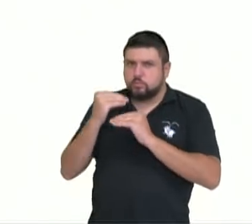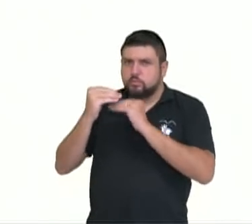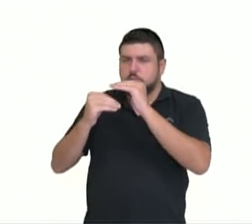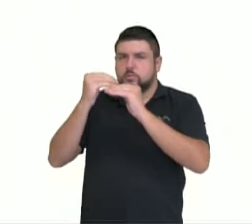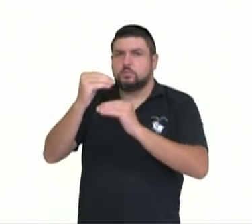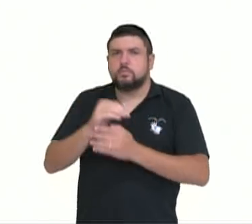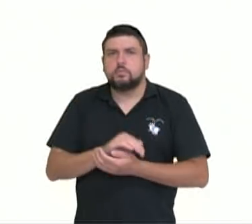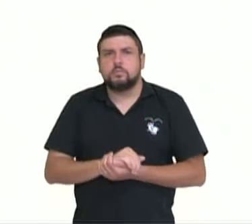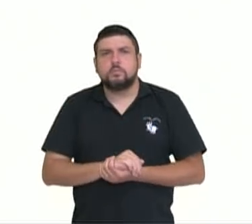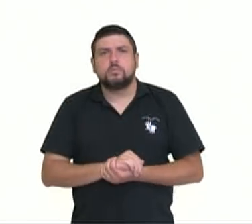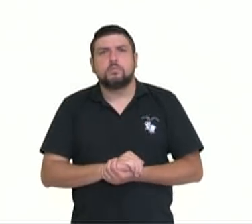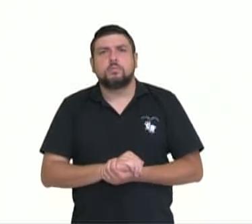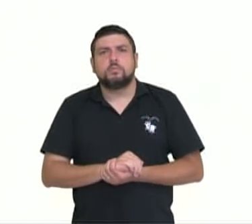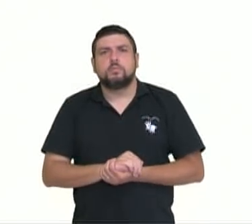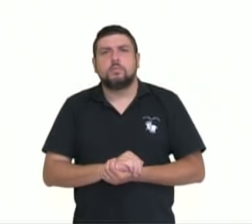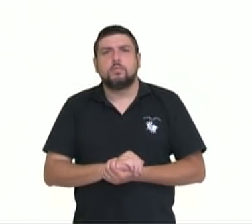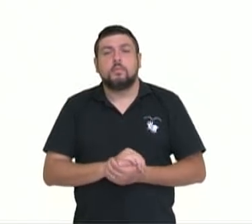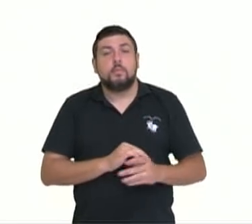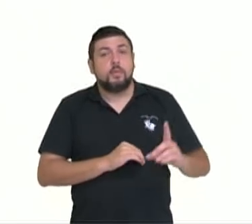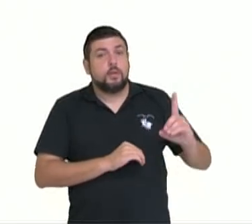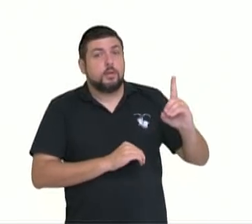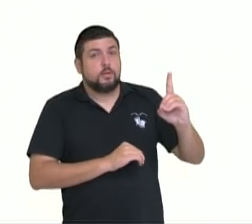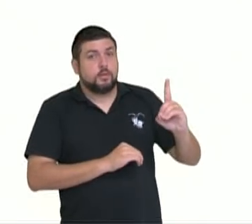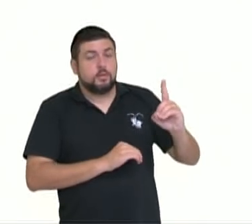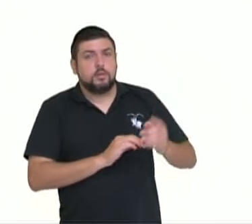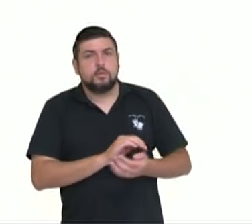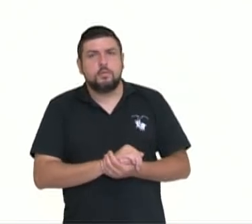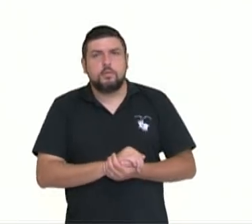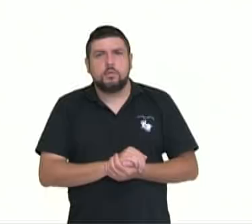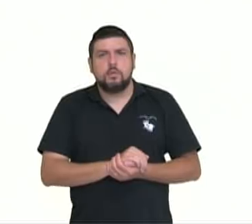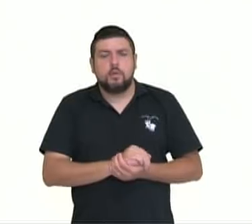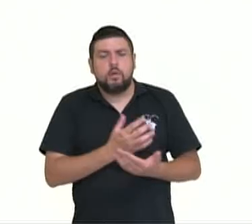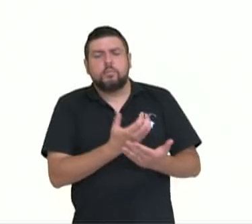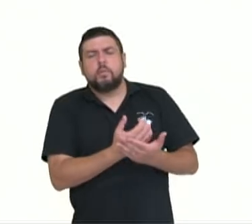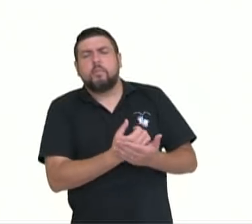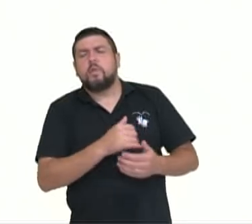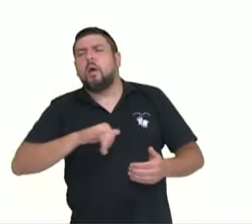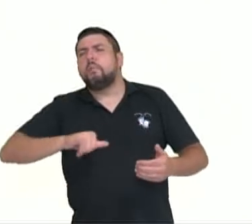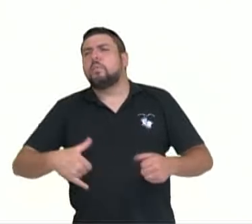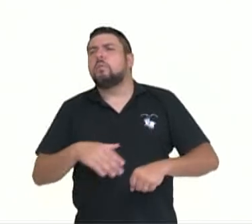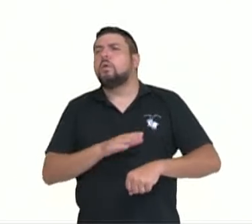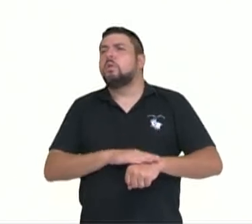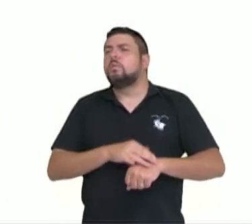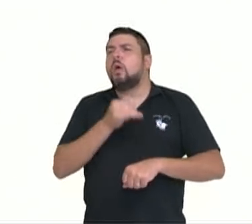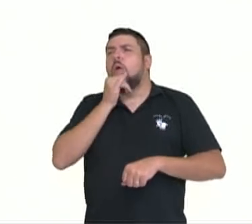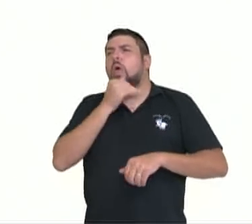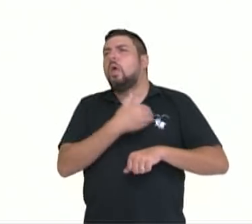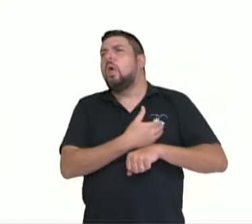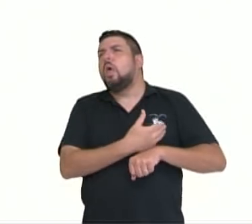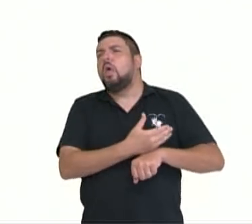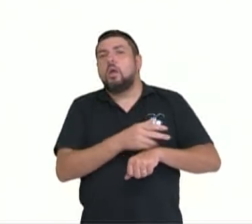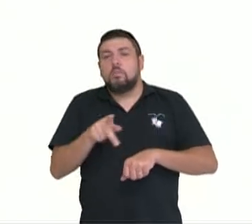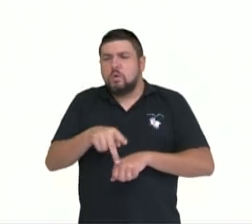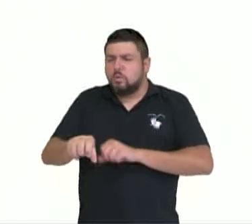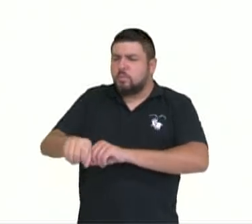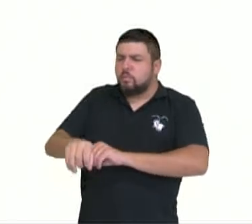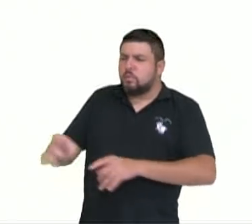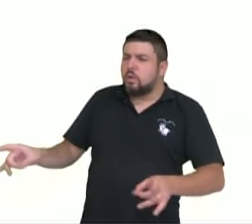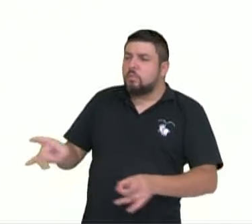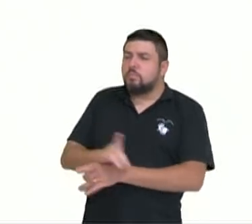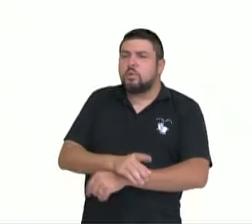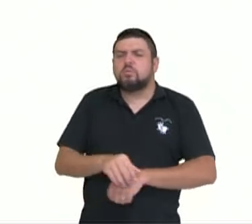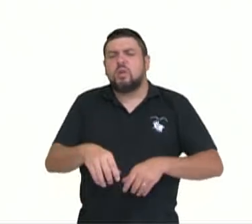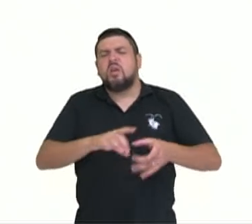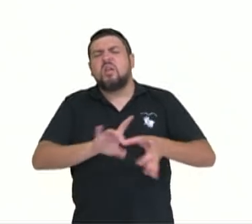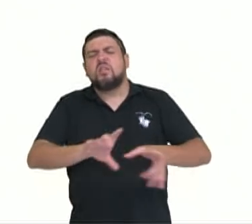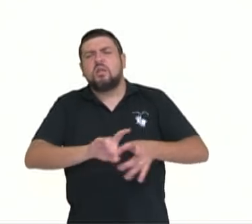está se querendo ensinar. E D. Para ocupar tempo na aula. O professor conseguiu terminar a aula antes, pode usar o aplicativo aí.